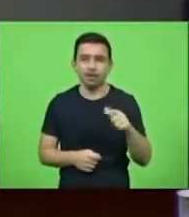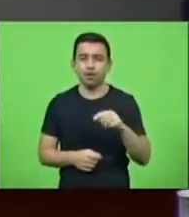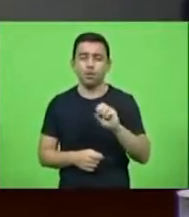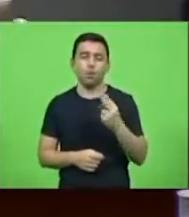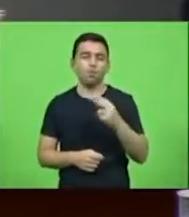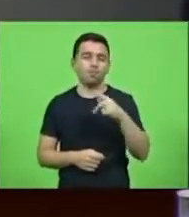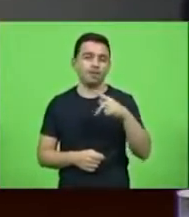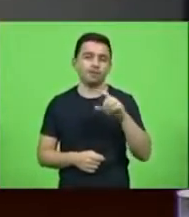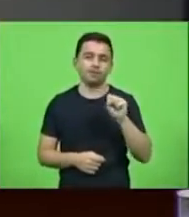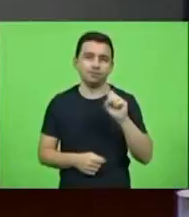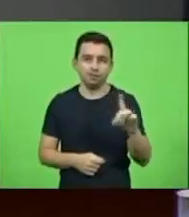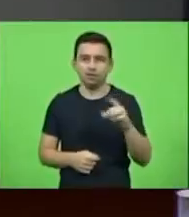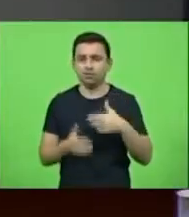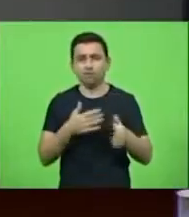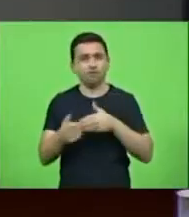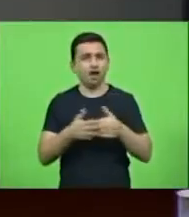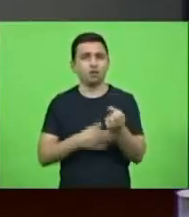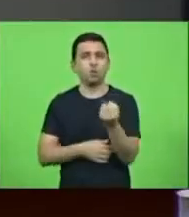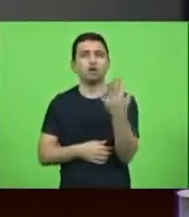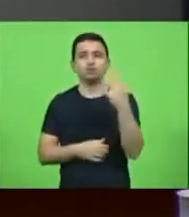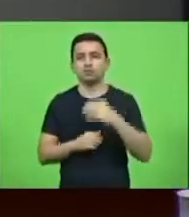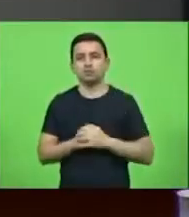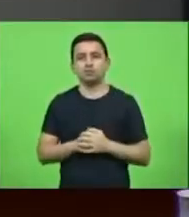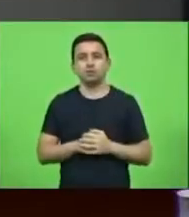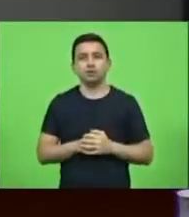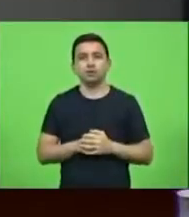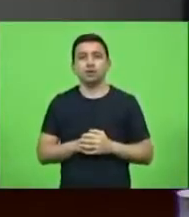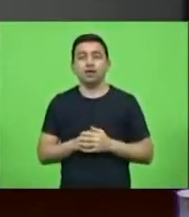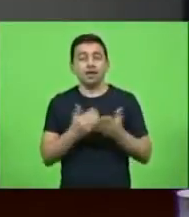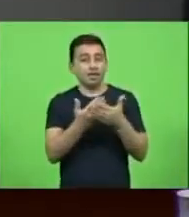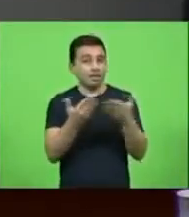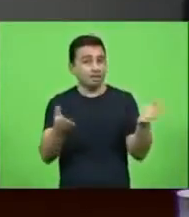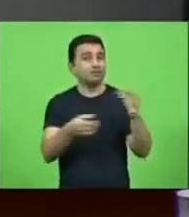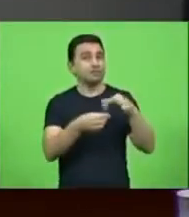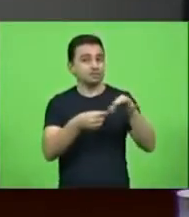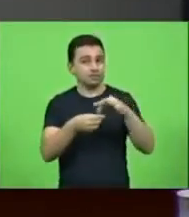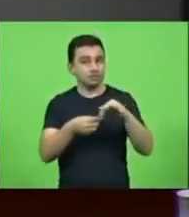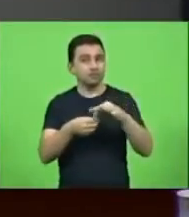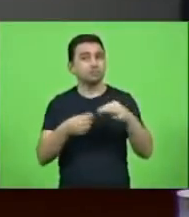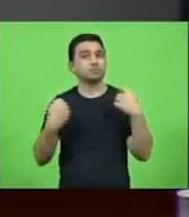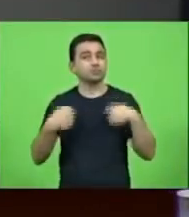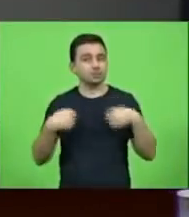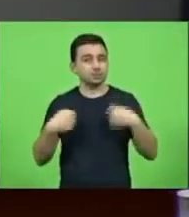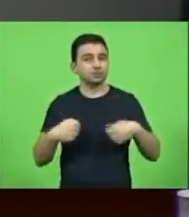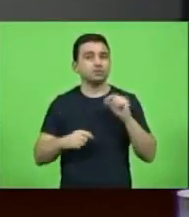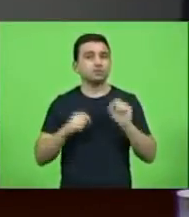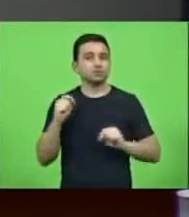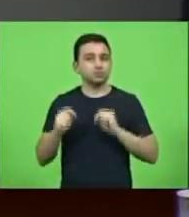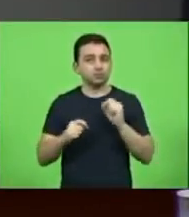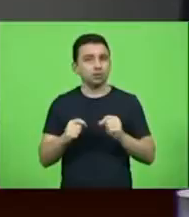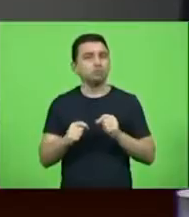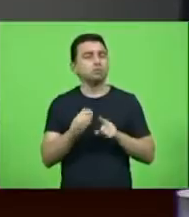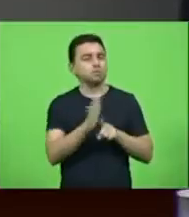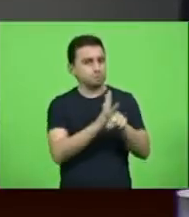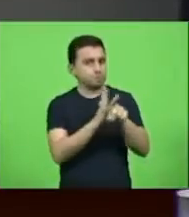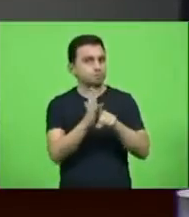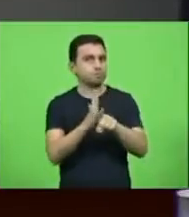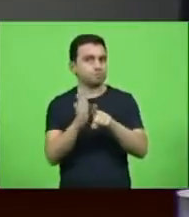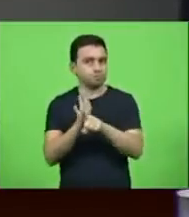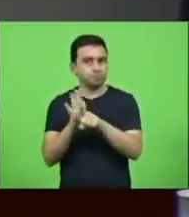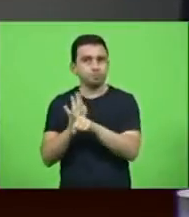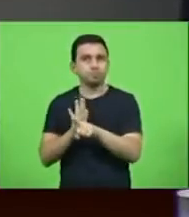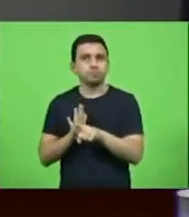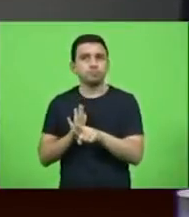não importa mas essas entidades elas devem ser consultadas deputado Nazareno